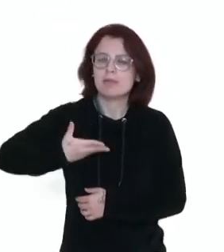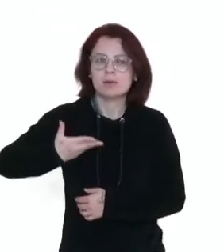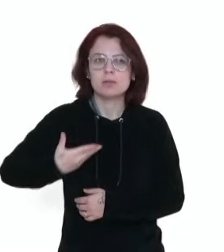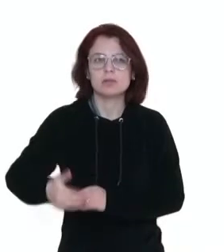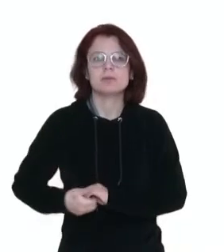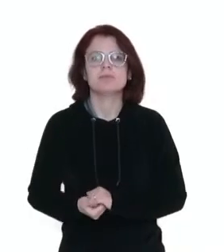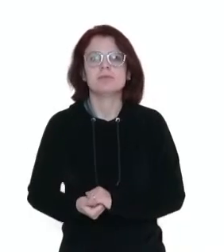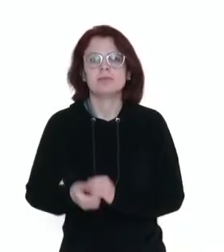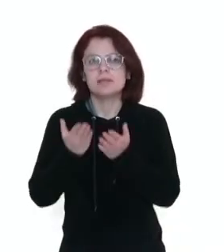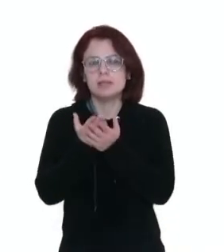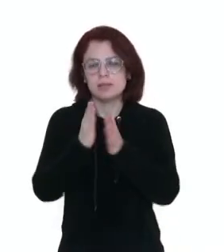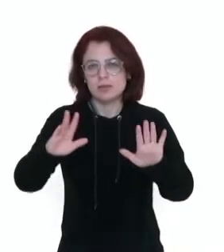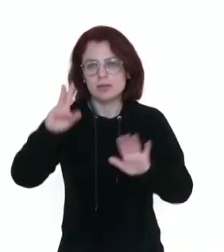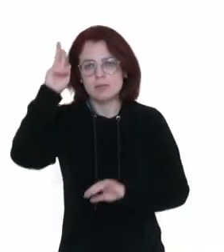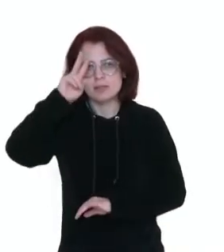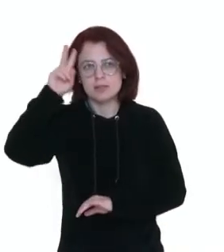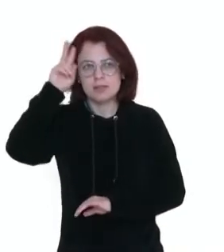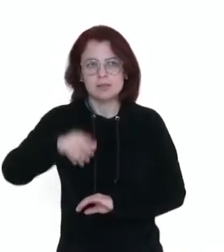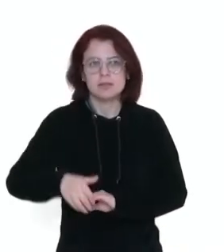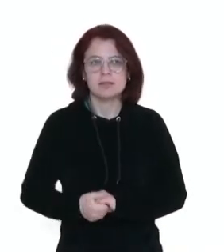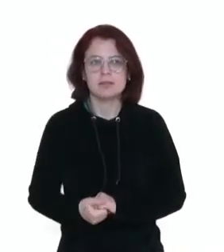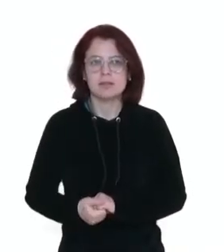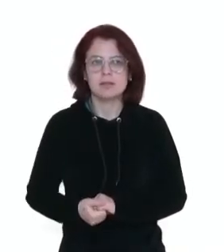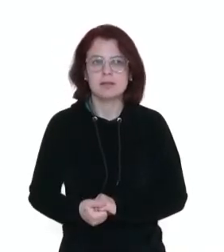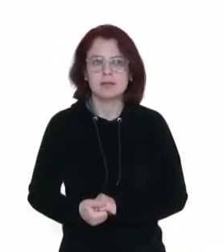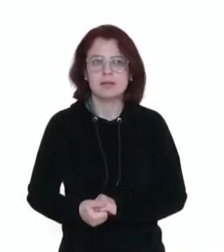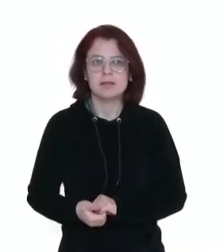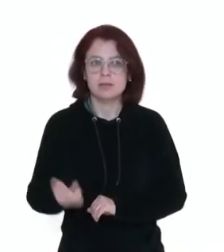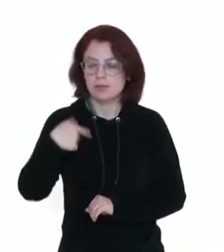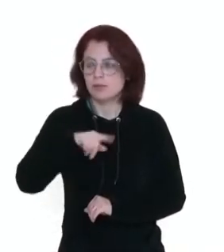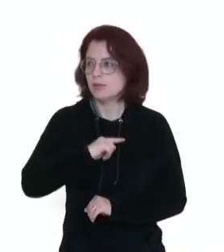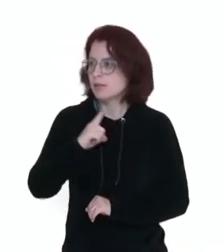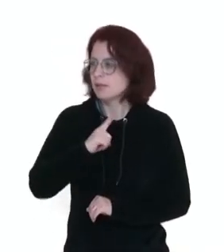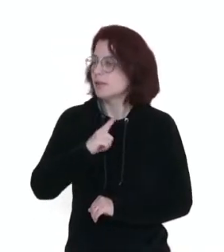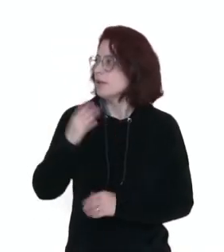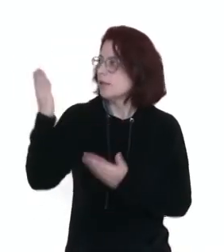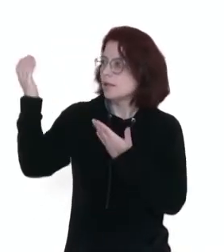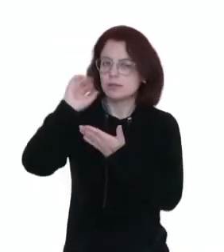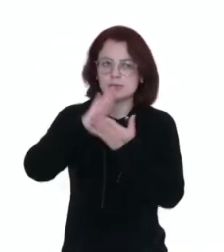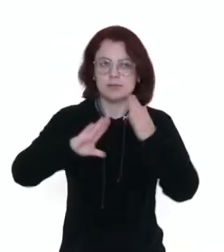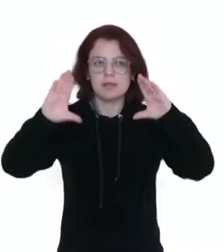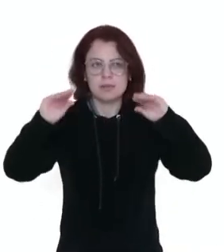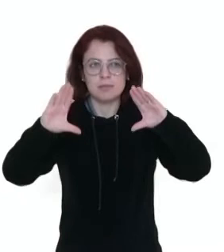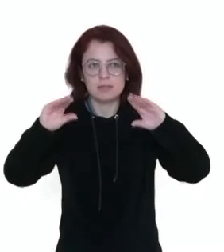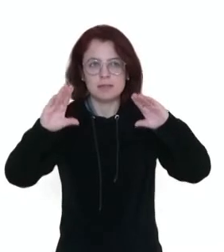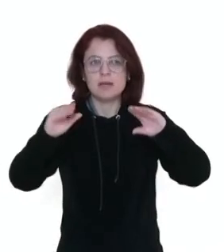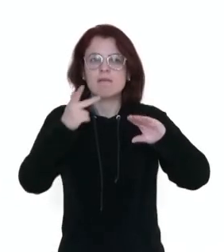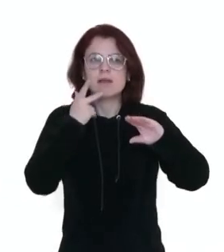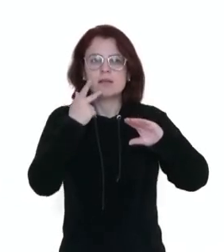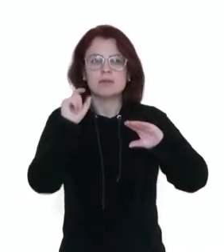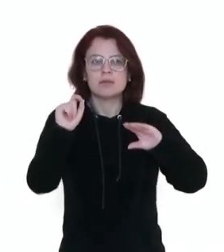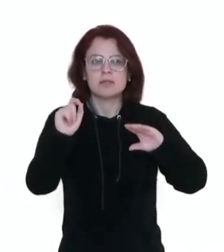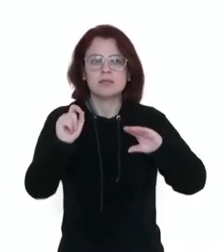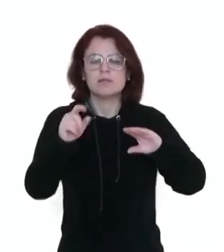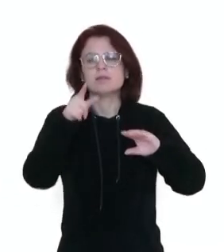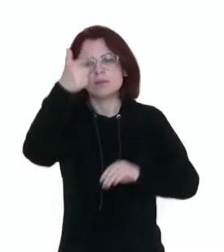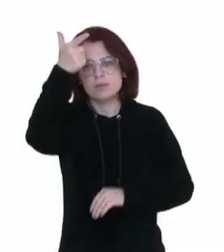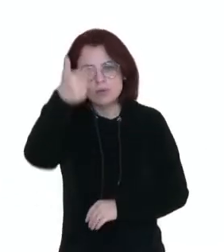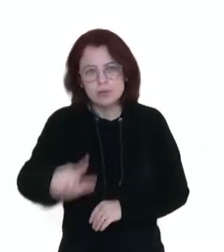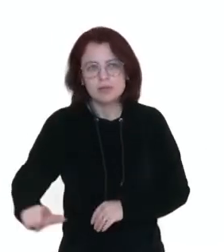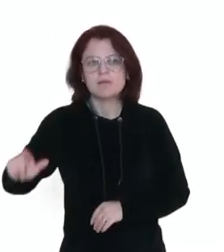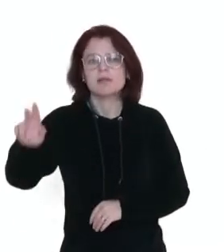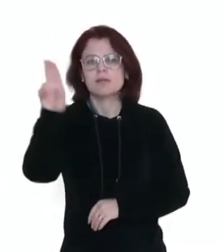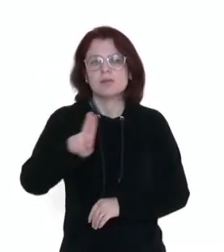aí encerra a história, né? Então vejam, a nossa atividade mão na massa sugerida é que vocês novamente utilizem